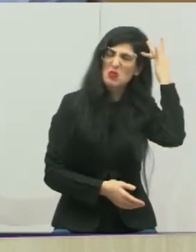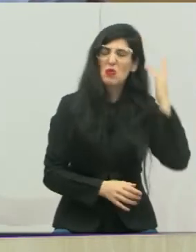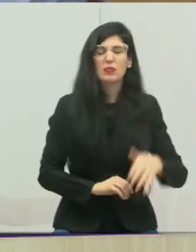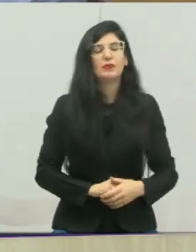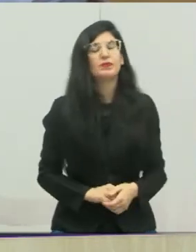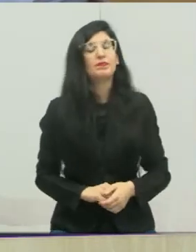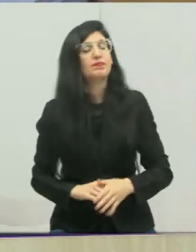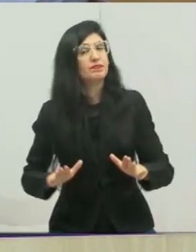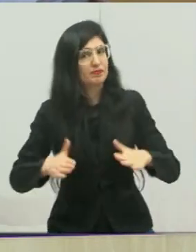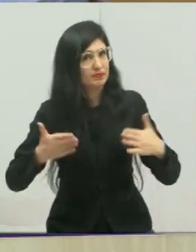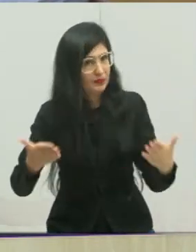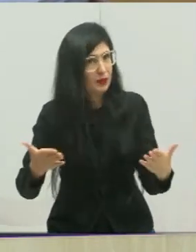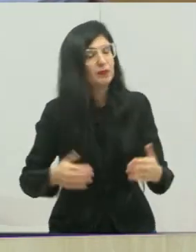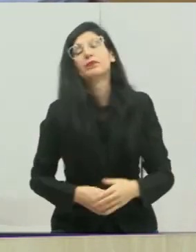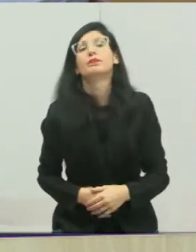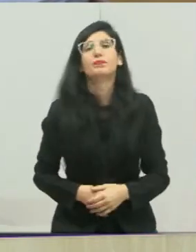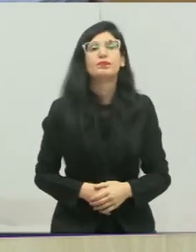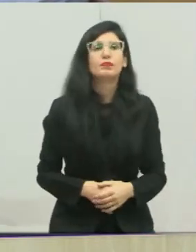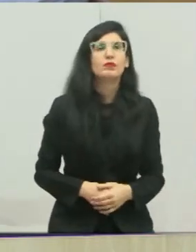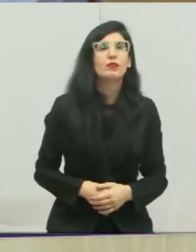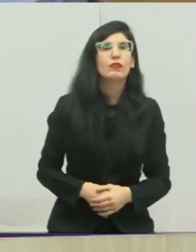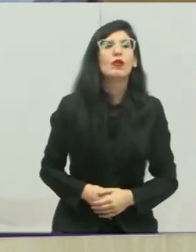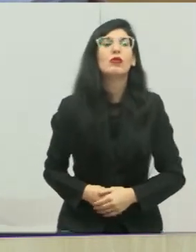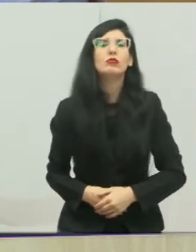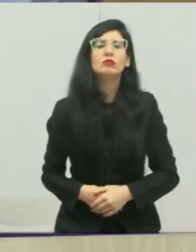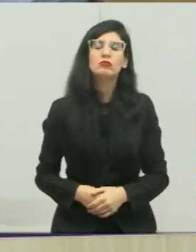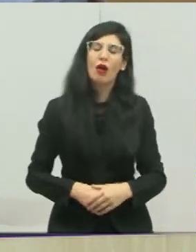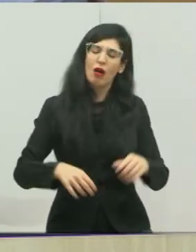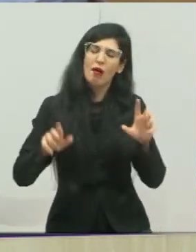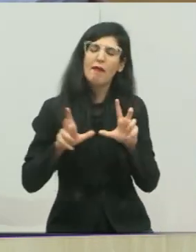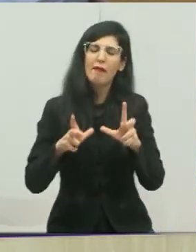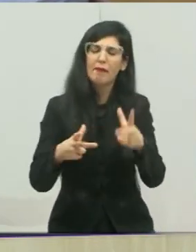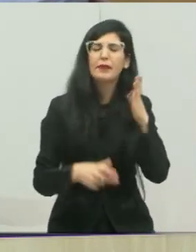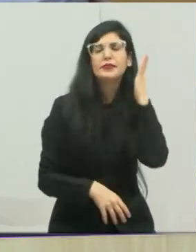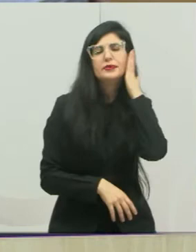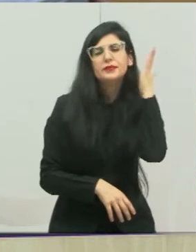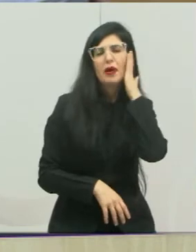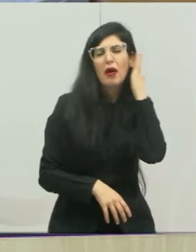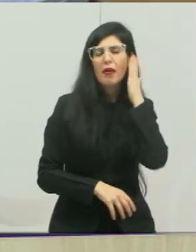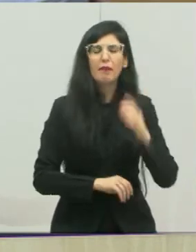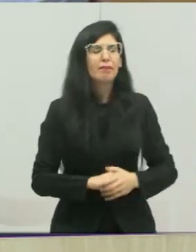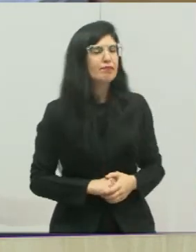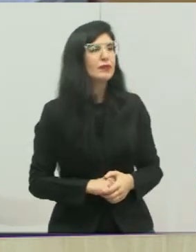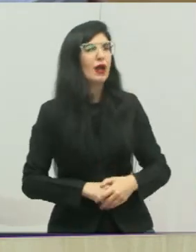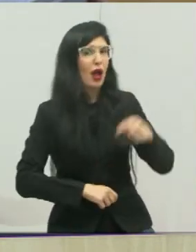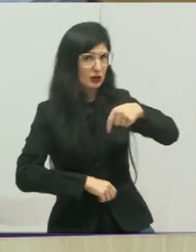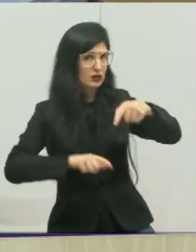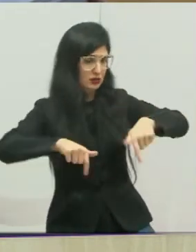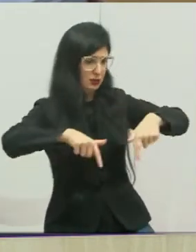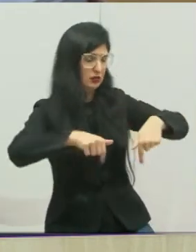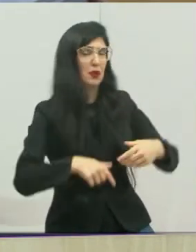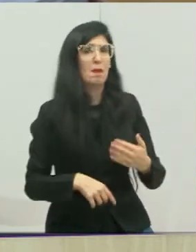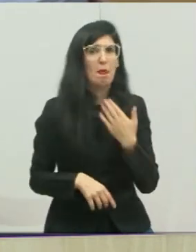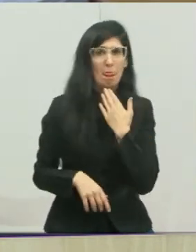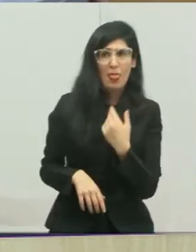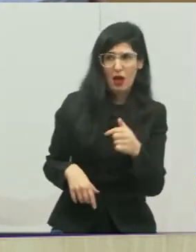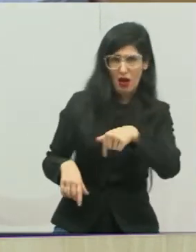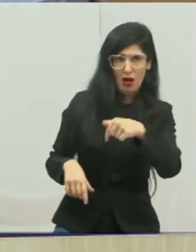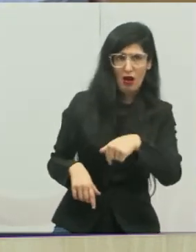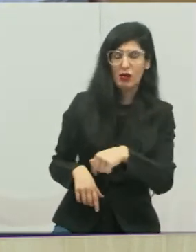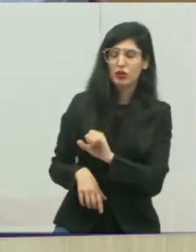realizada. Considerando que o conhecimento por nosso gabinete sobre este caso foi feito através de solicitação do síndico do condomínio no